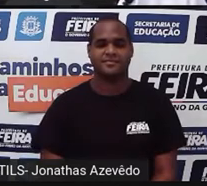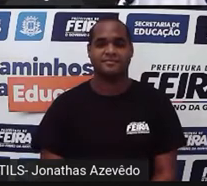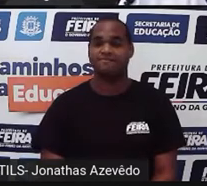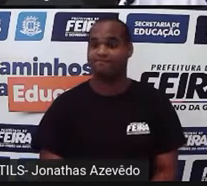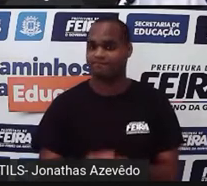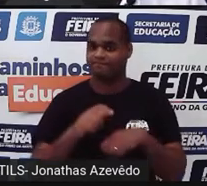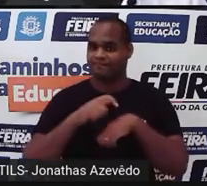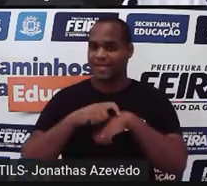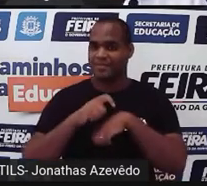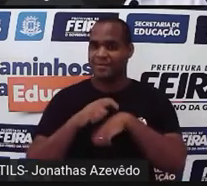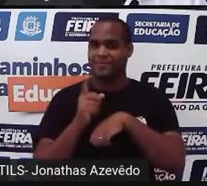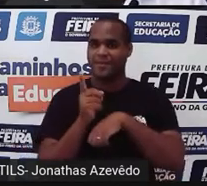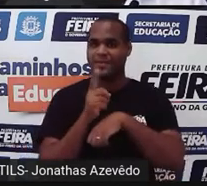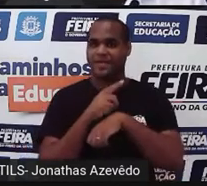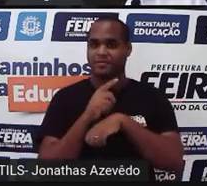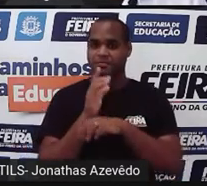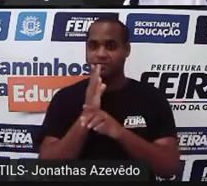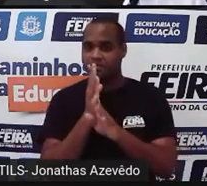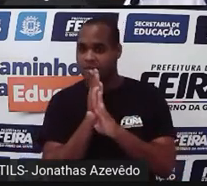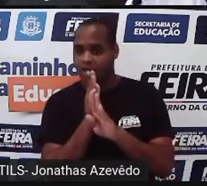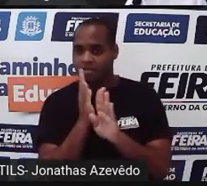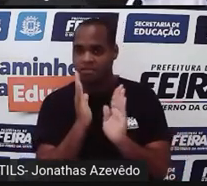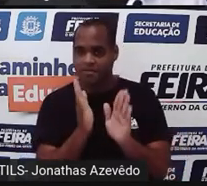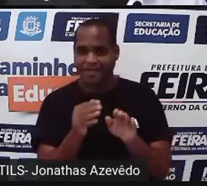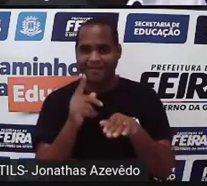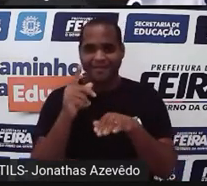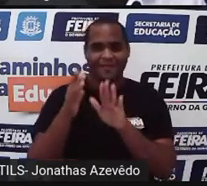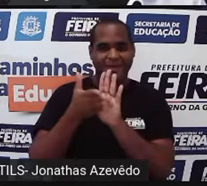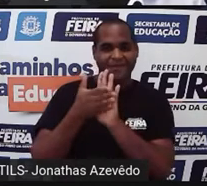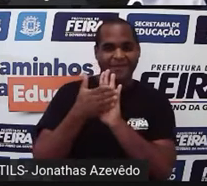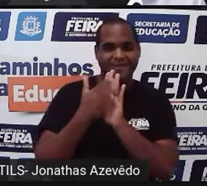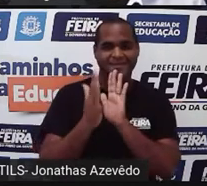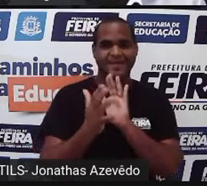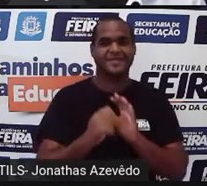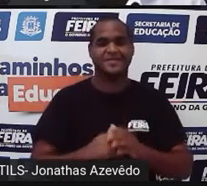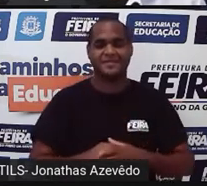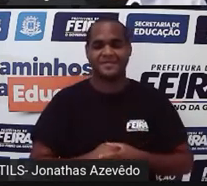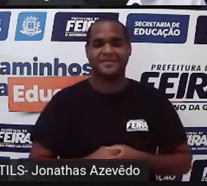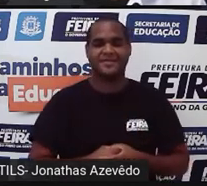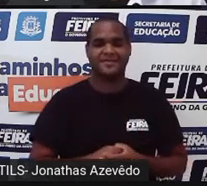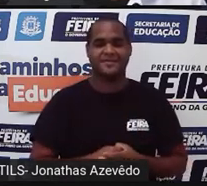E ali o tempo está passando. Já achou? Já está aí na sua mão?